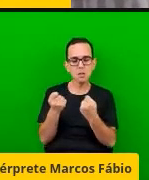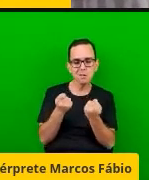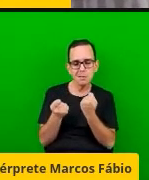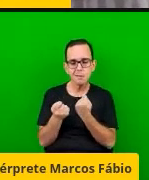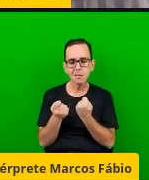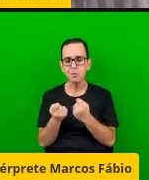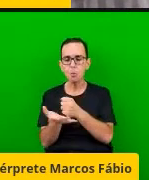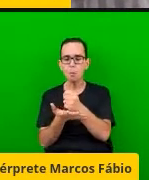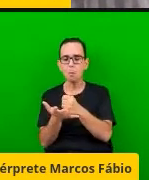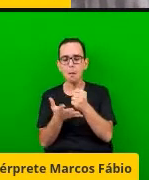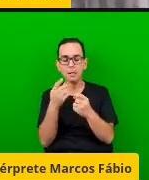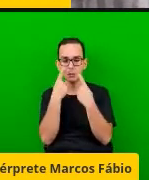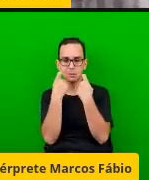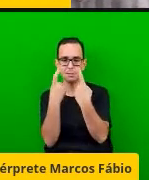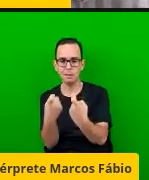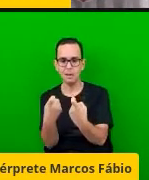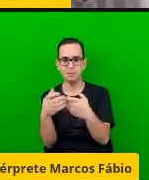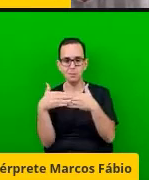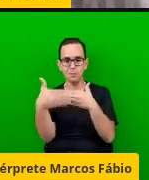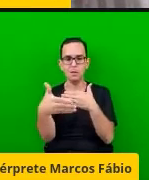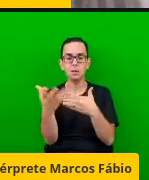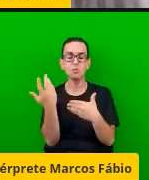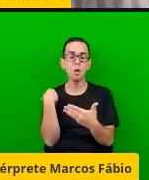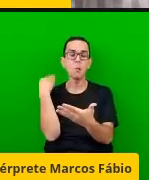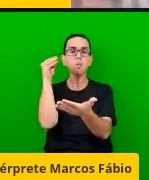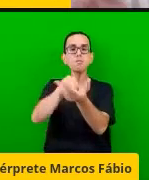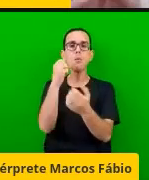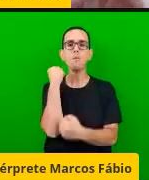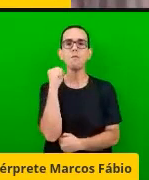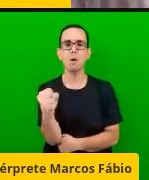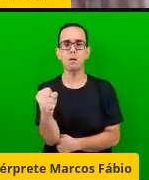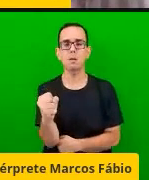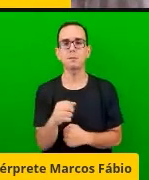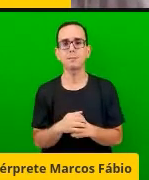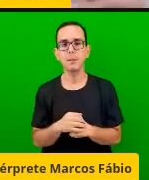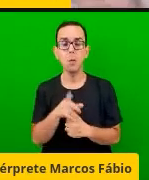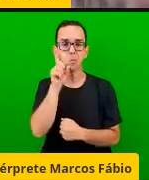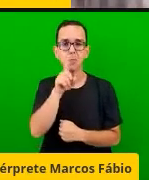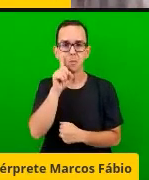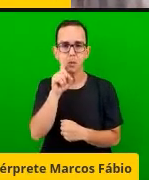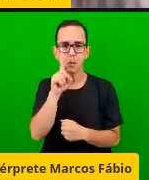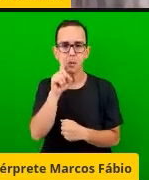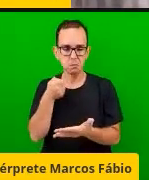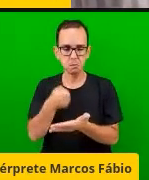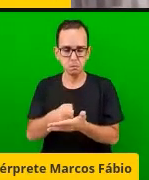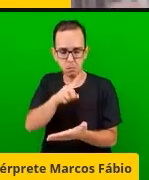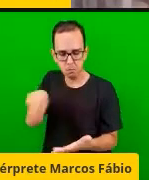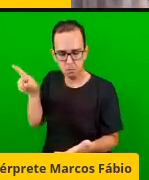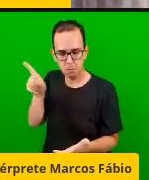seus interesses nacionais a partir de uma posição de força. Ou seja, os Estados Unidos abdica da sua